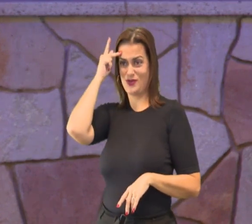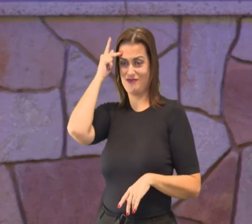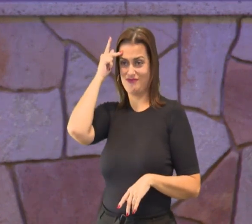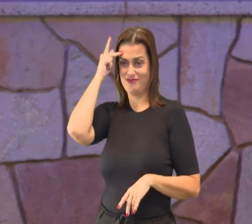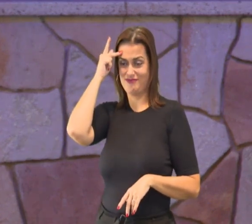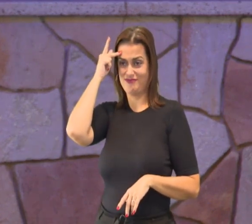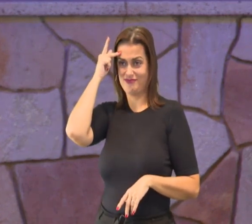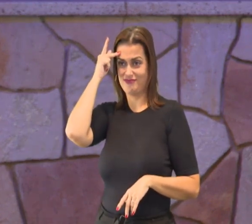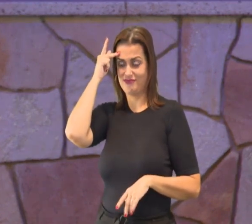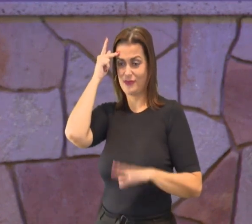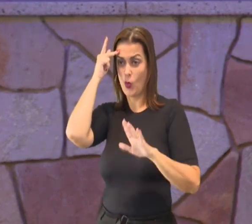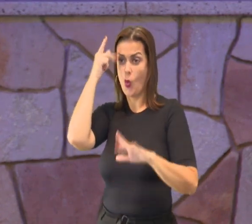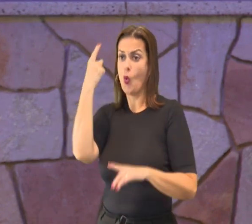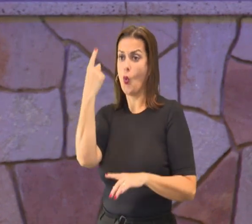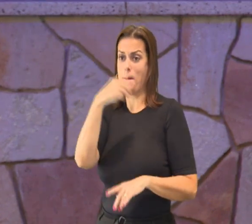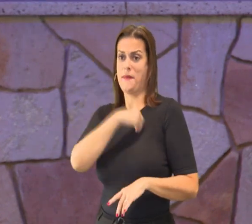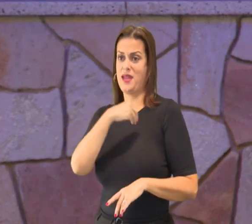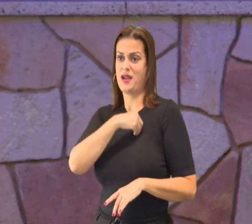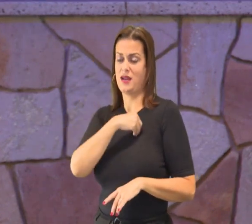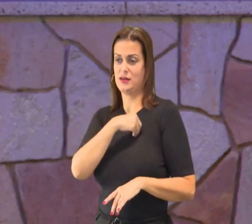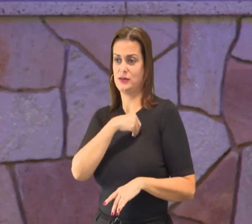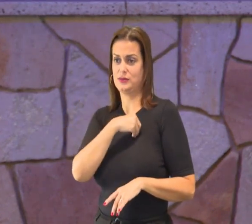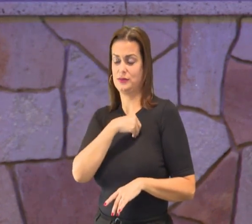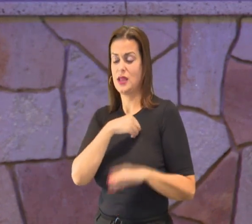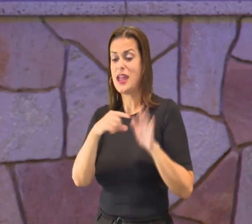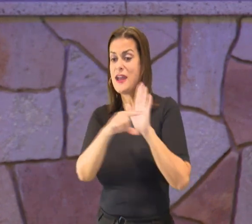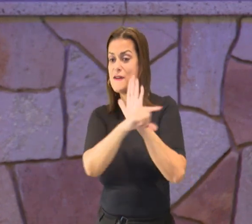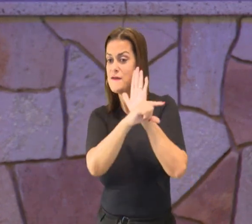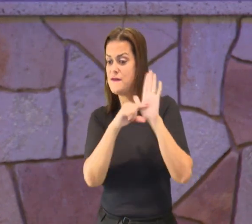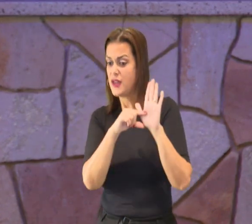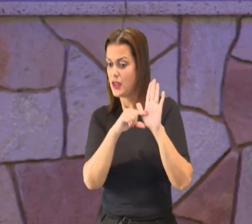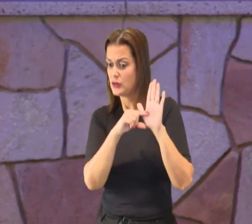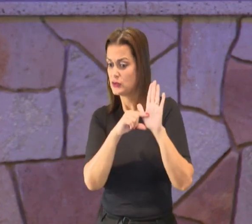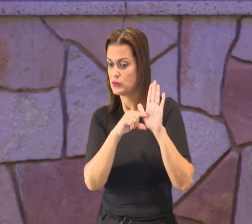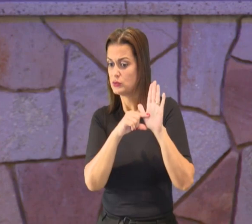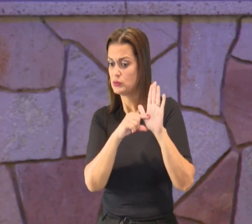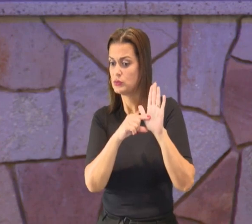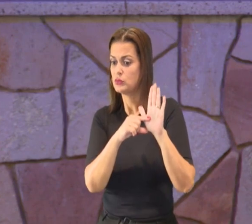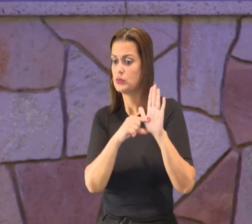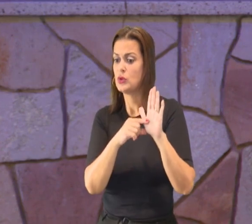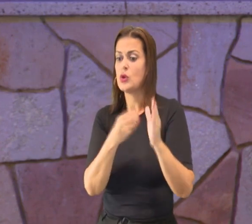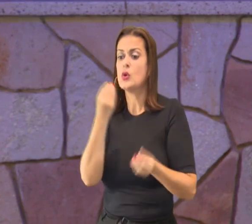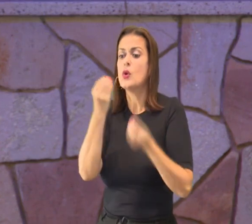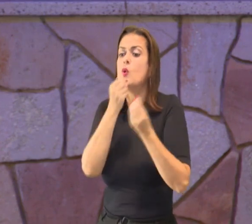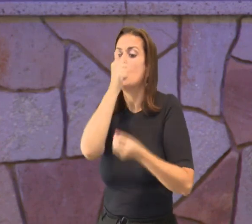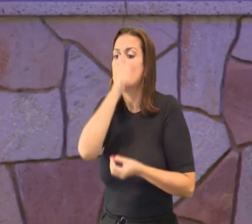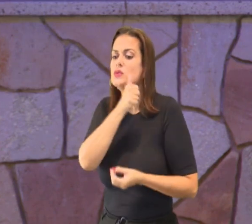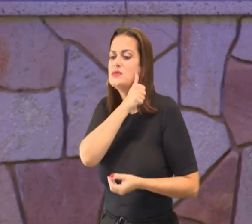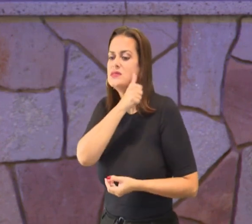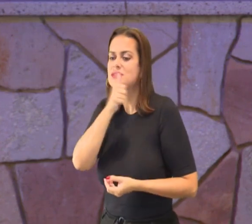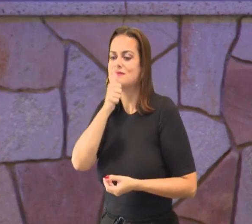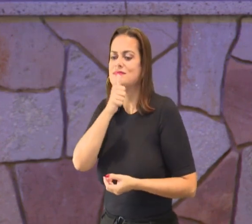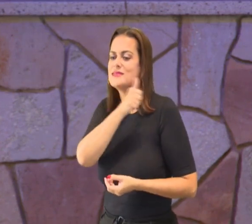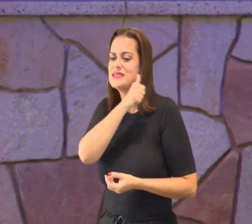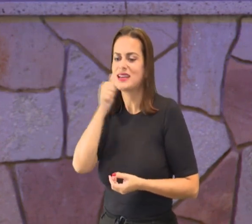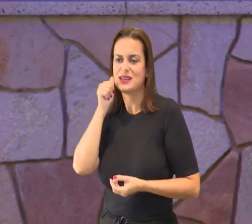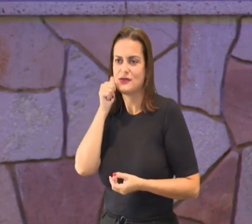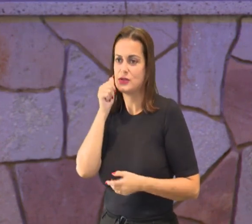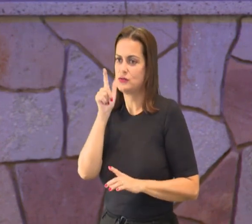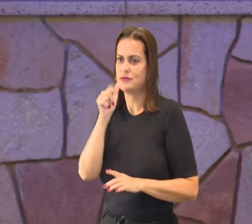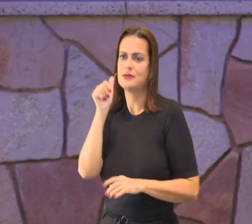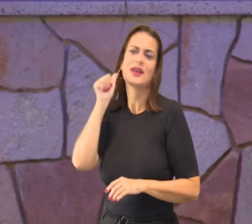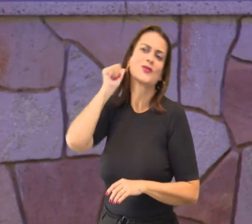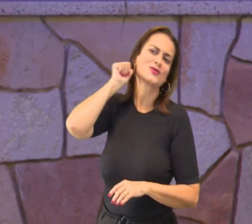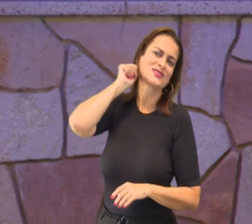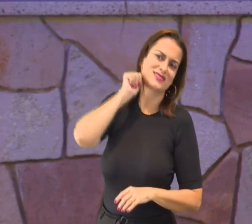E nós encontramos aqui neste verso este ato expiatório do sacrifício, e a ideia básica da